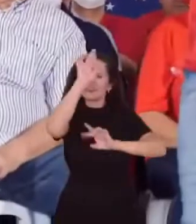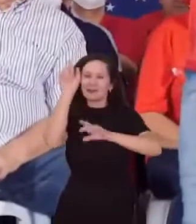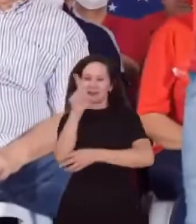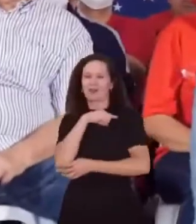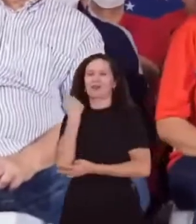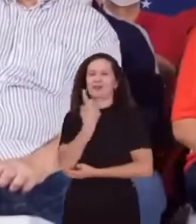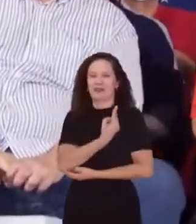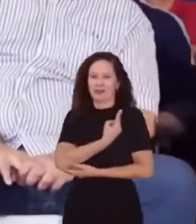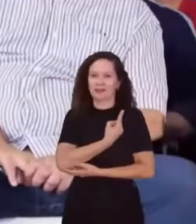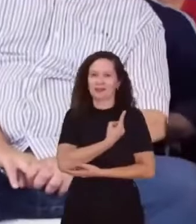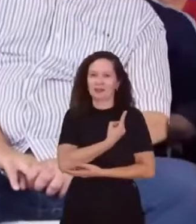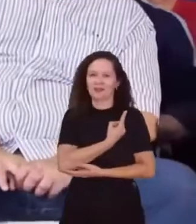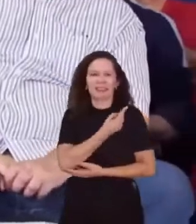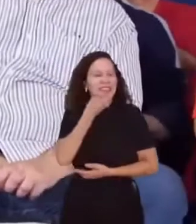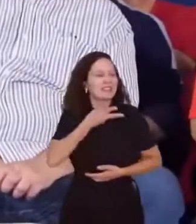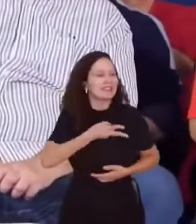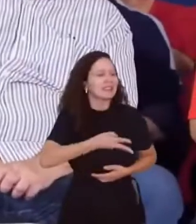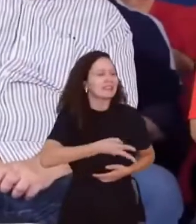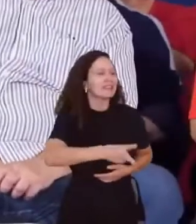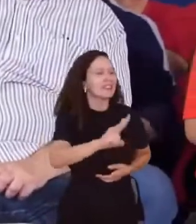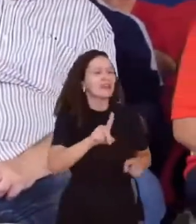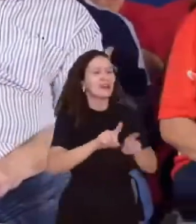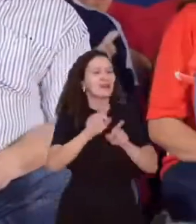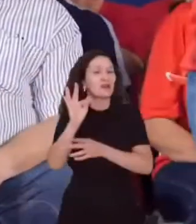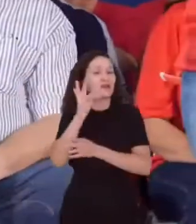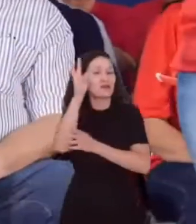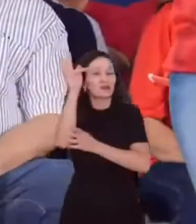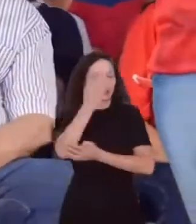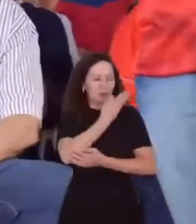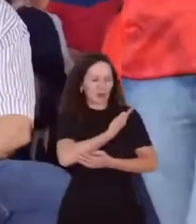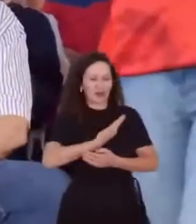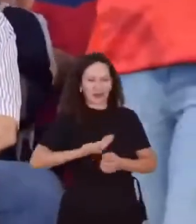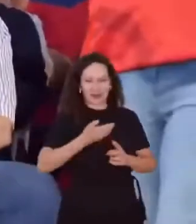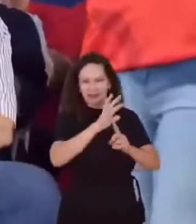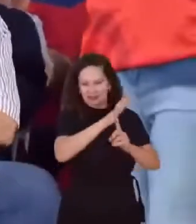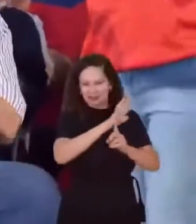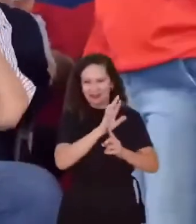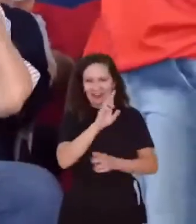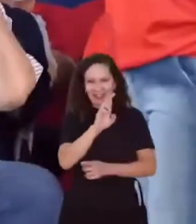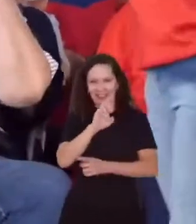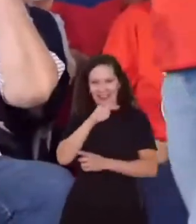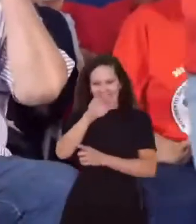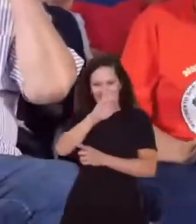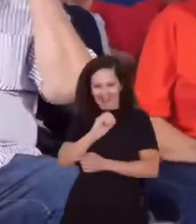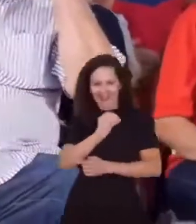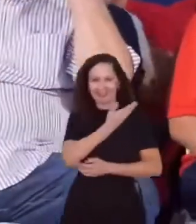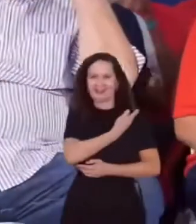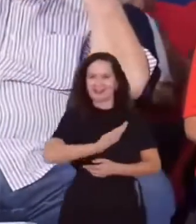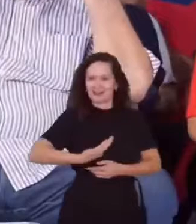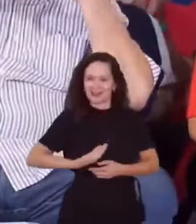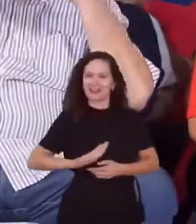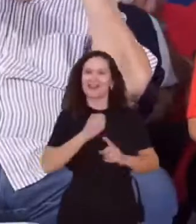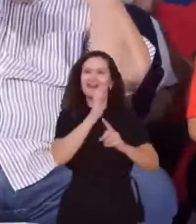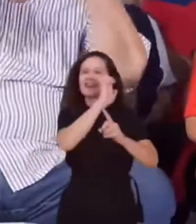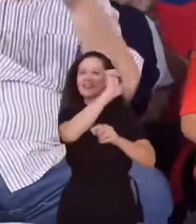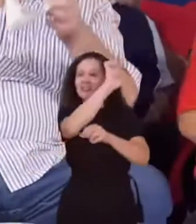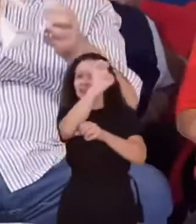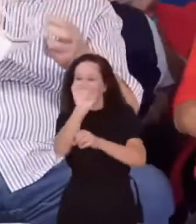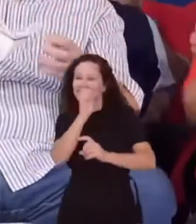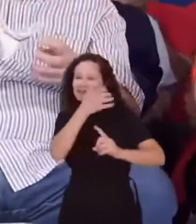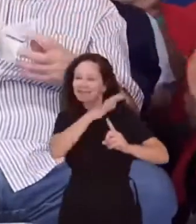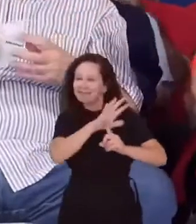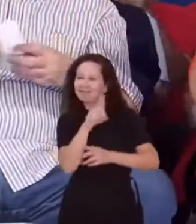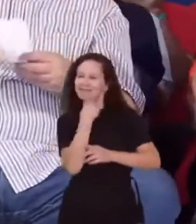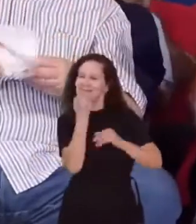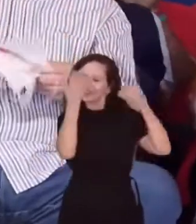e futuro governador do Requião, governador do estado do Paraná, nosso querido Requião. Uma salva de palmas para o nosso